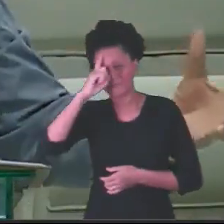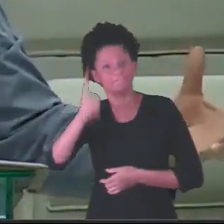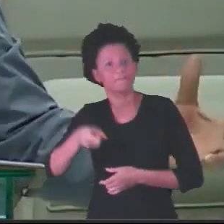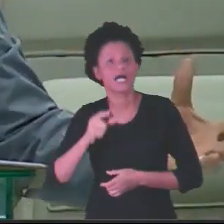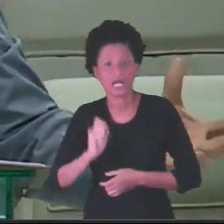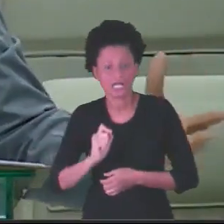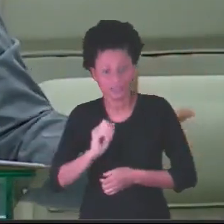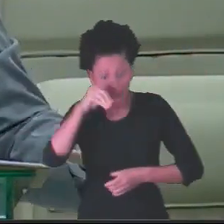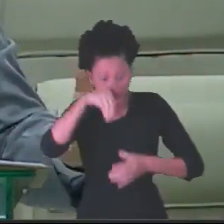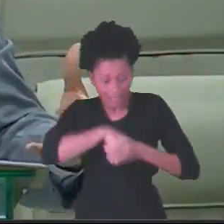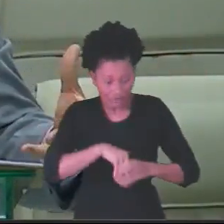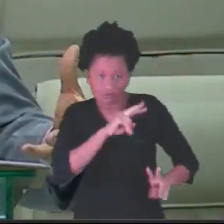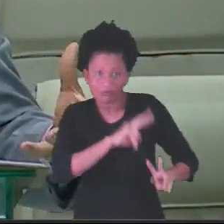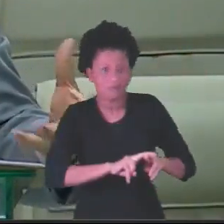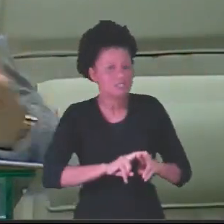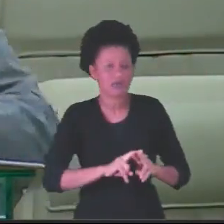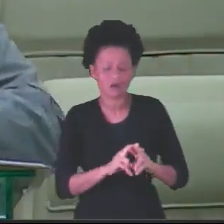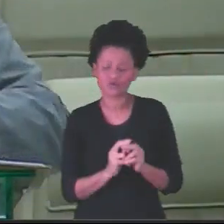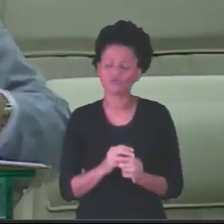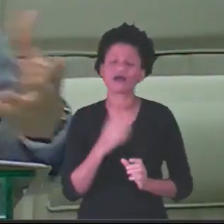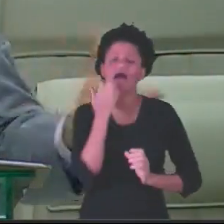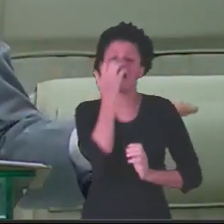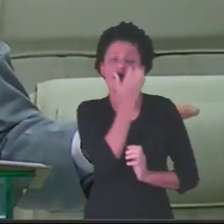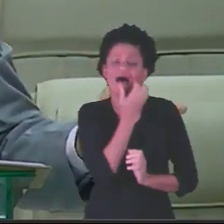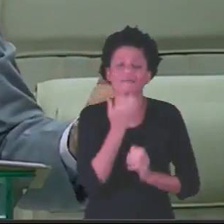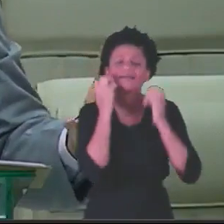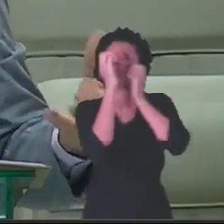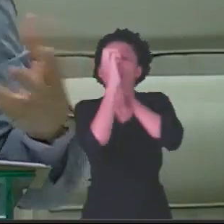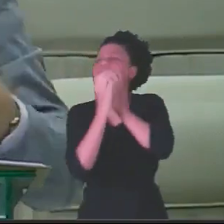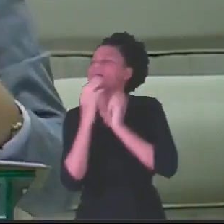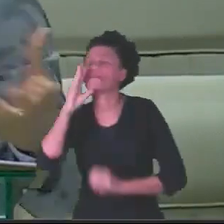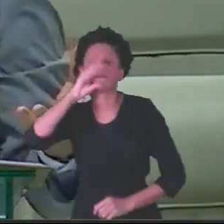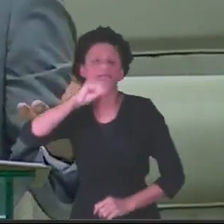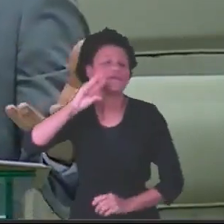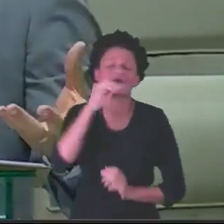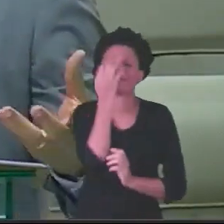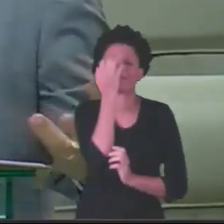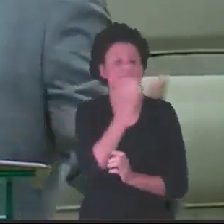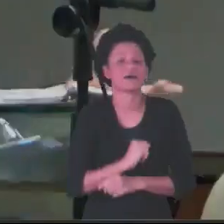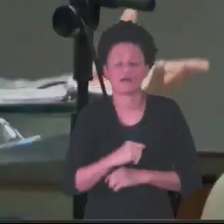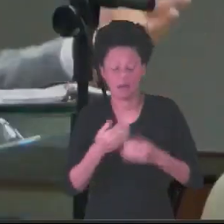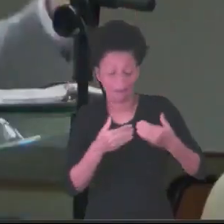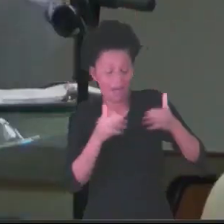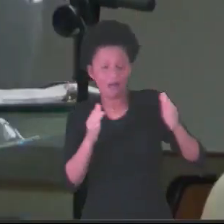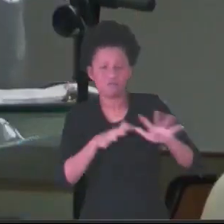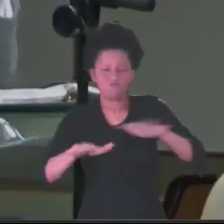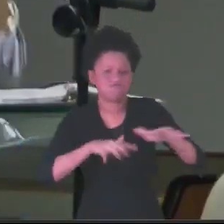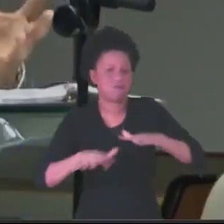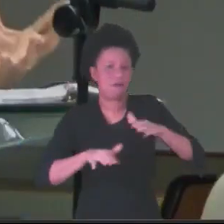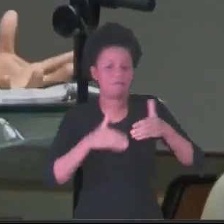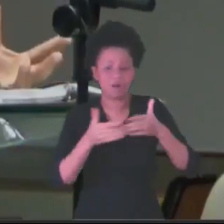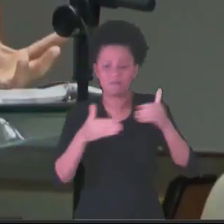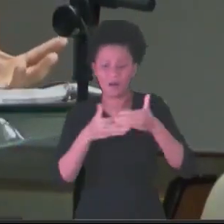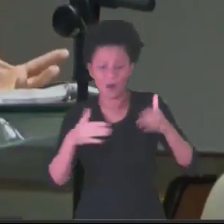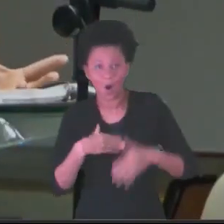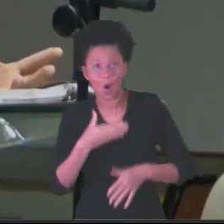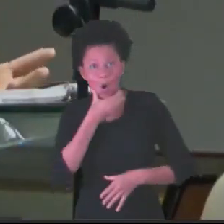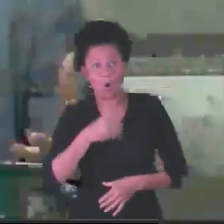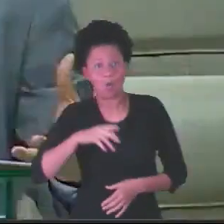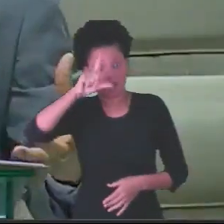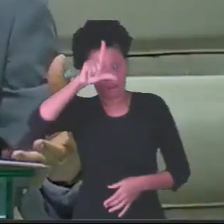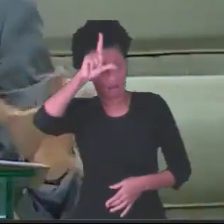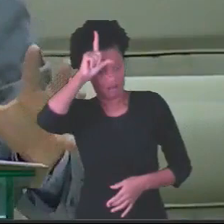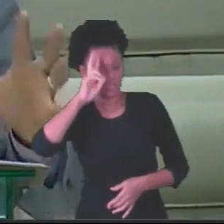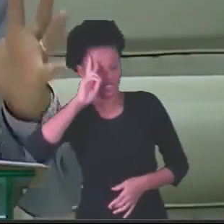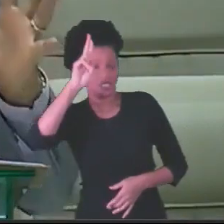grande terremoto naquele caçari as prisões se abre ninguém foge o carcereiro cris tirar sua própria vida